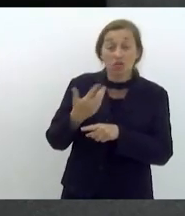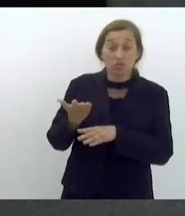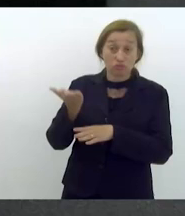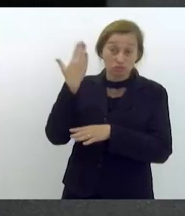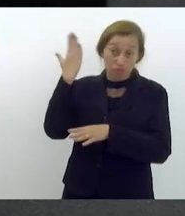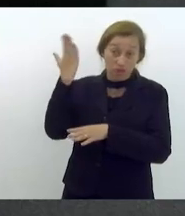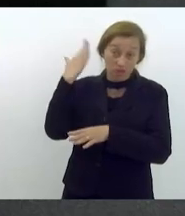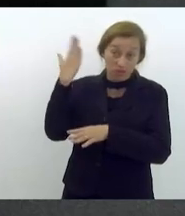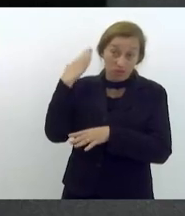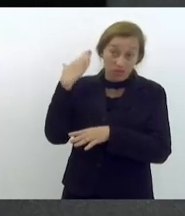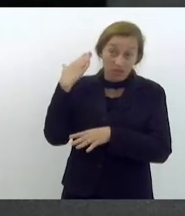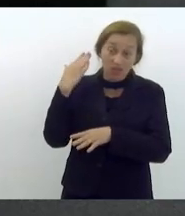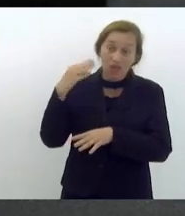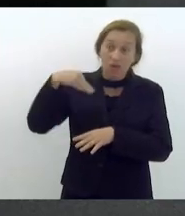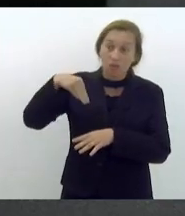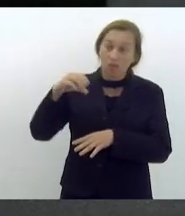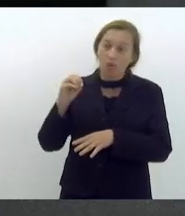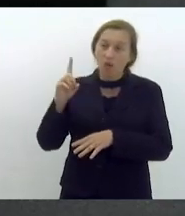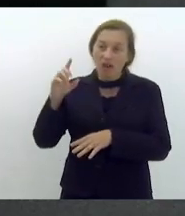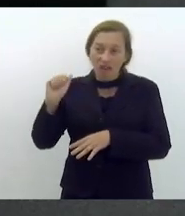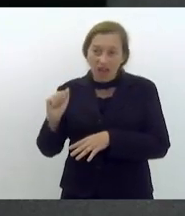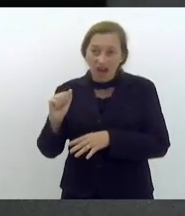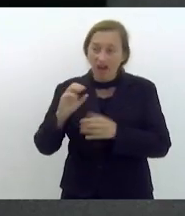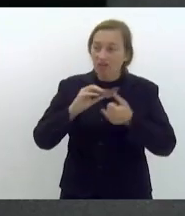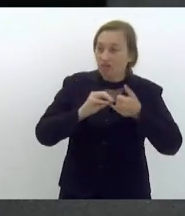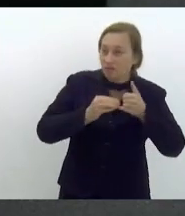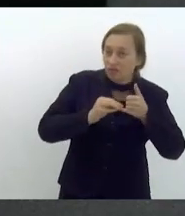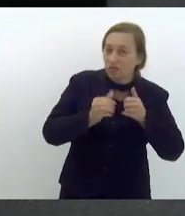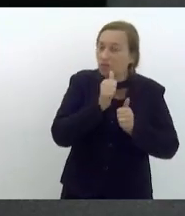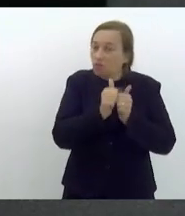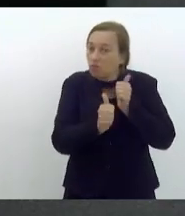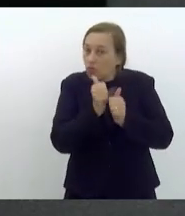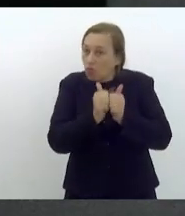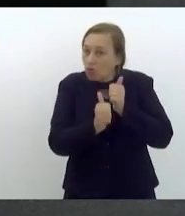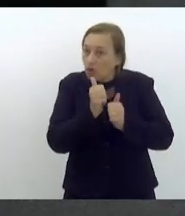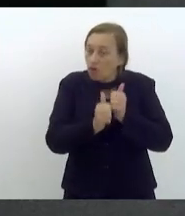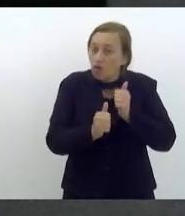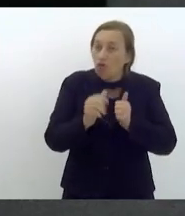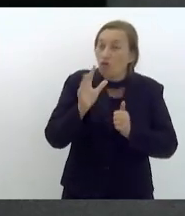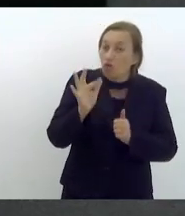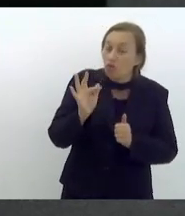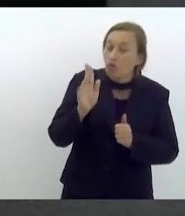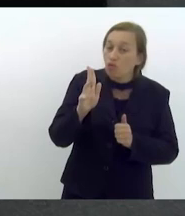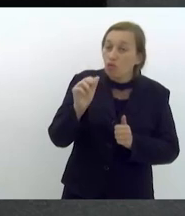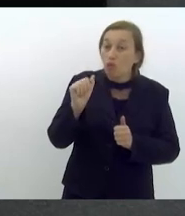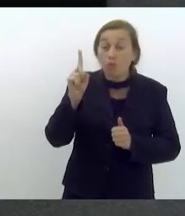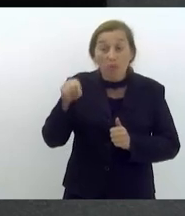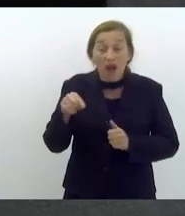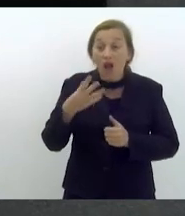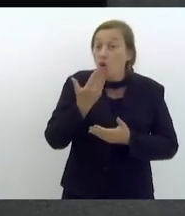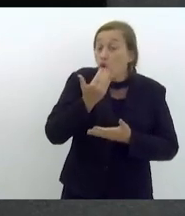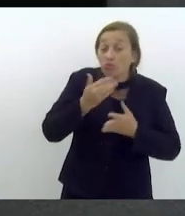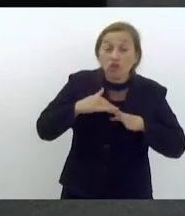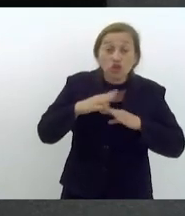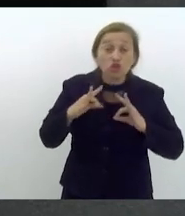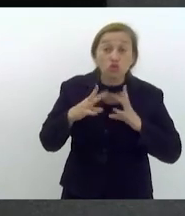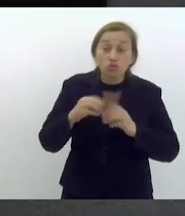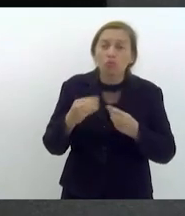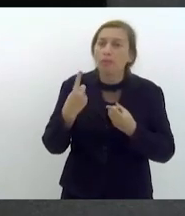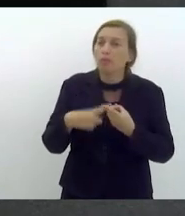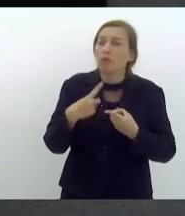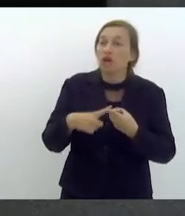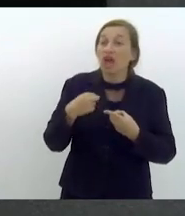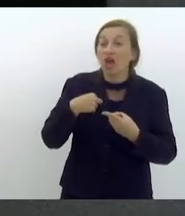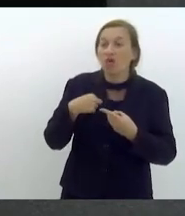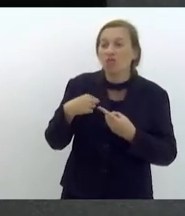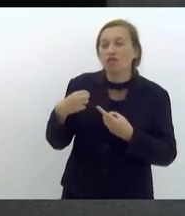da Moela na escola do feijão com arroz né do fubá enfim eu comia de tudo mas porque eu fui